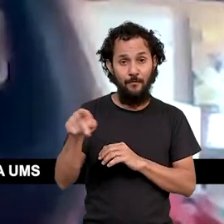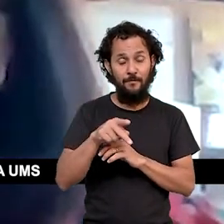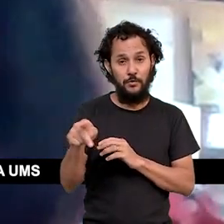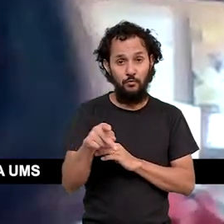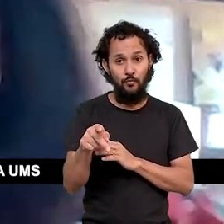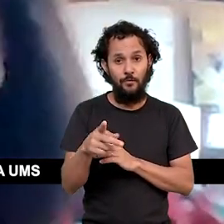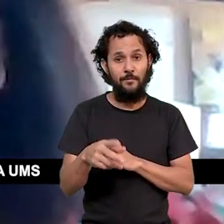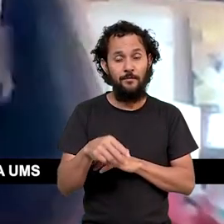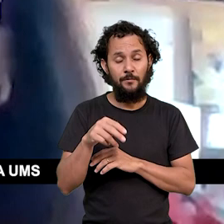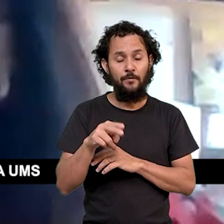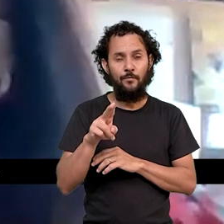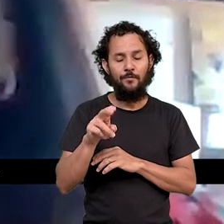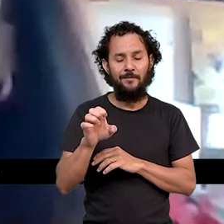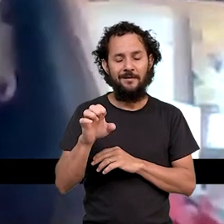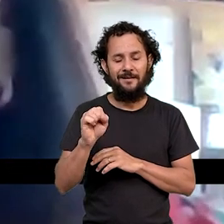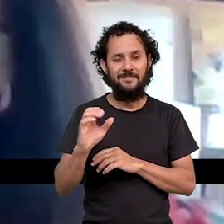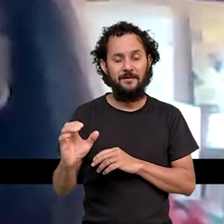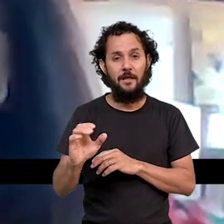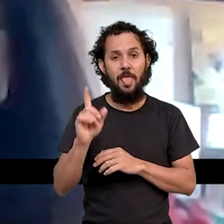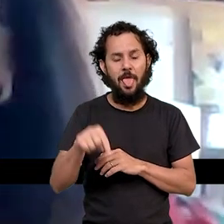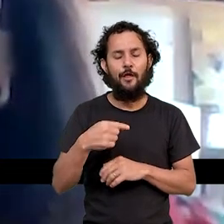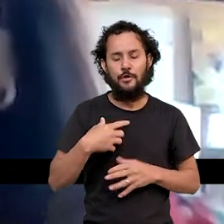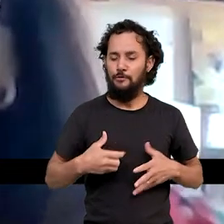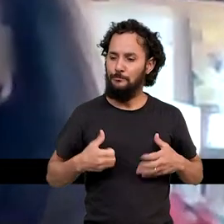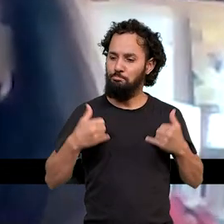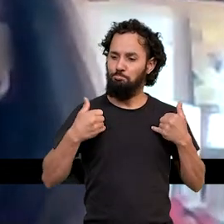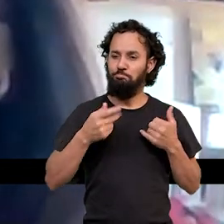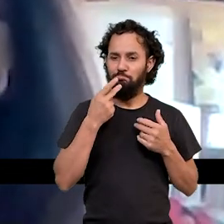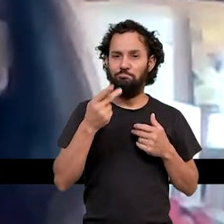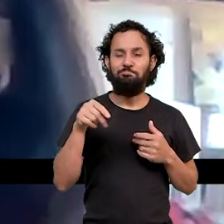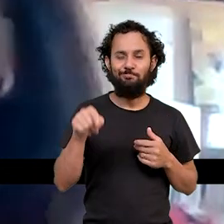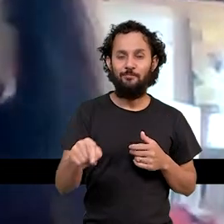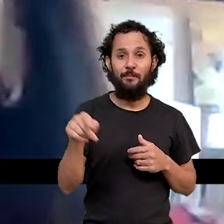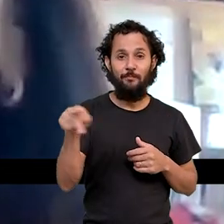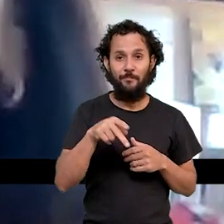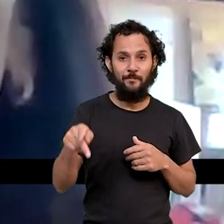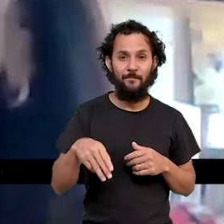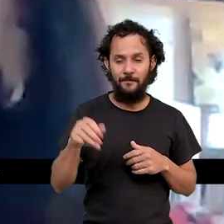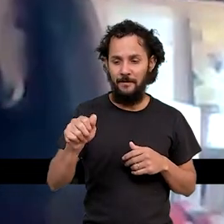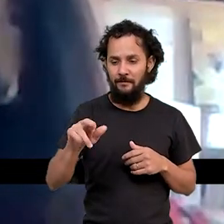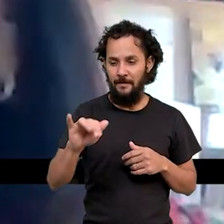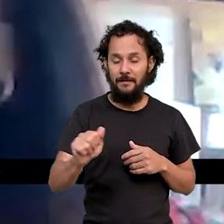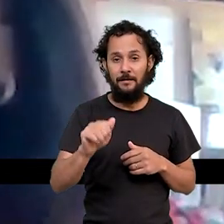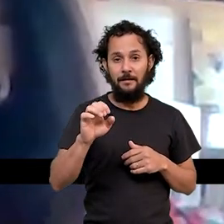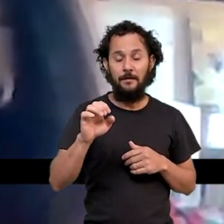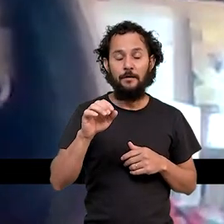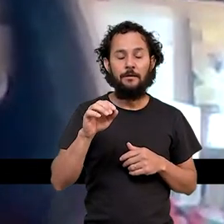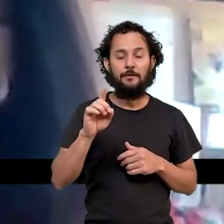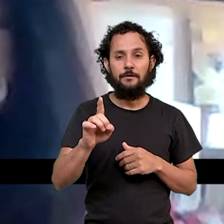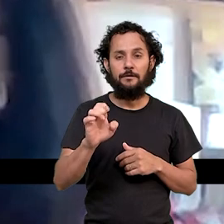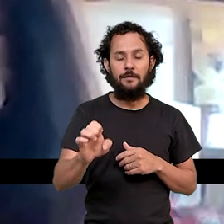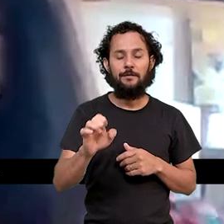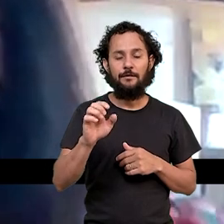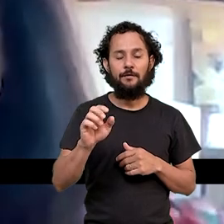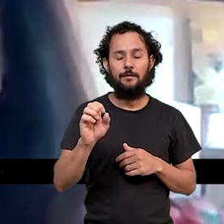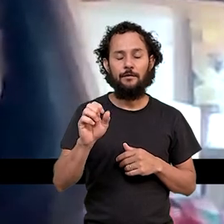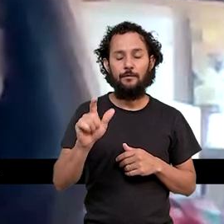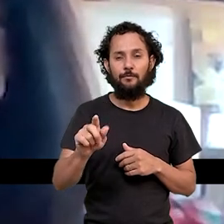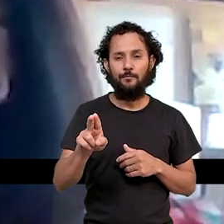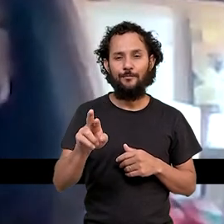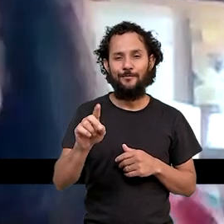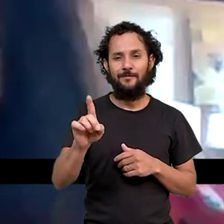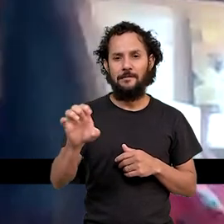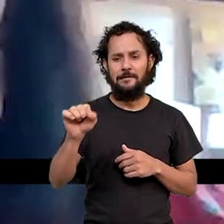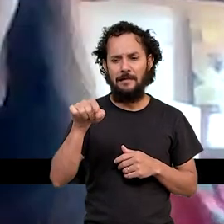é professora da UEMS, que hoje eu tenho o maior orgulho em dizer, a professora Maria de Lourdes, que é negra. E